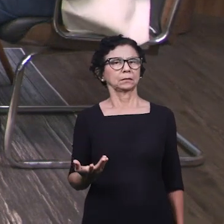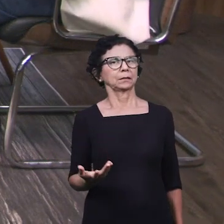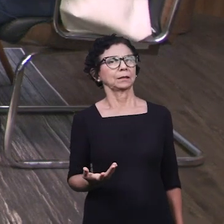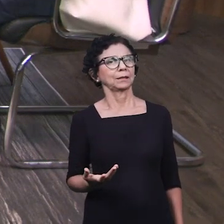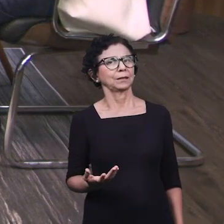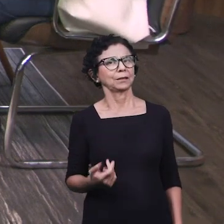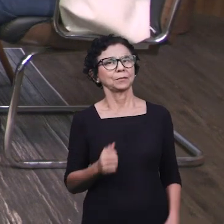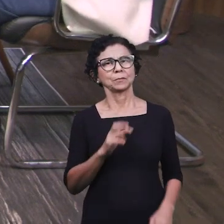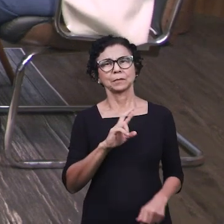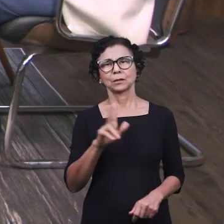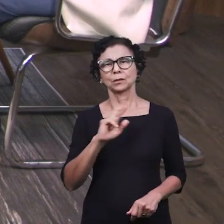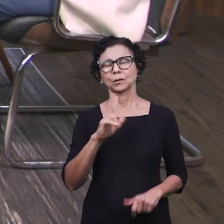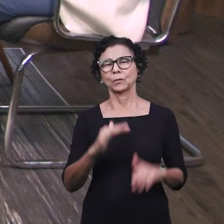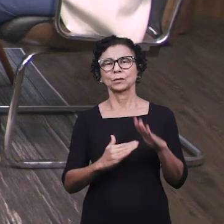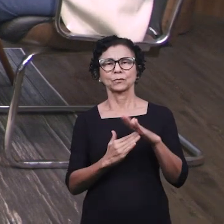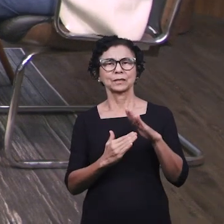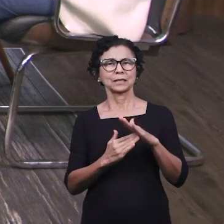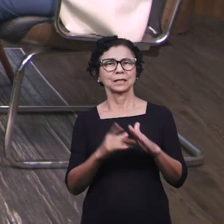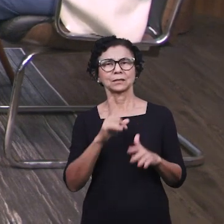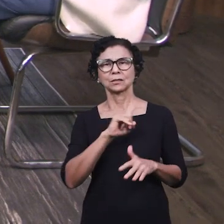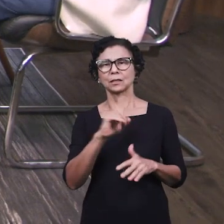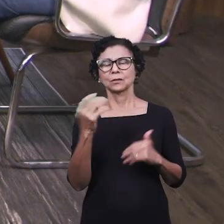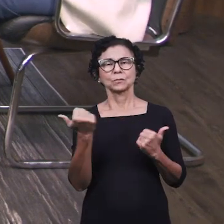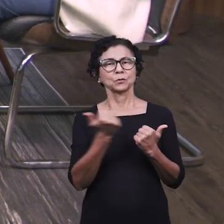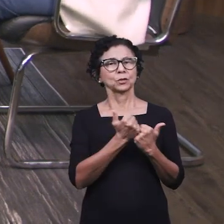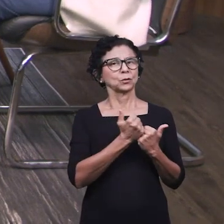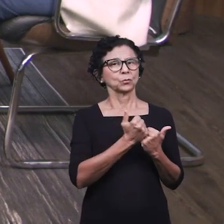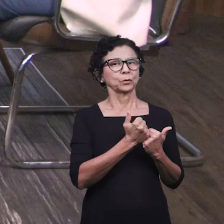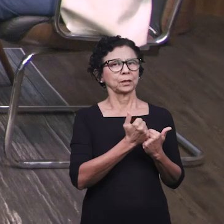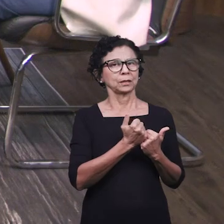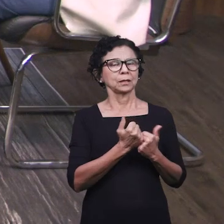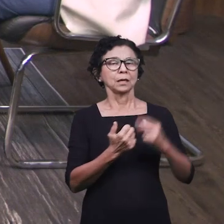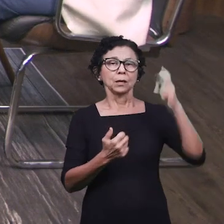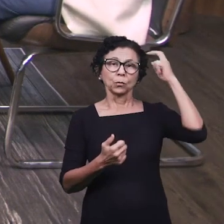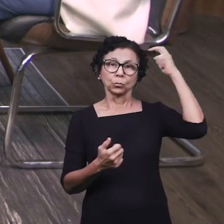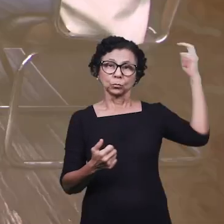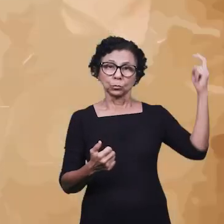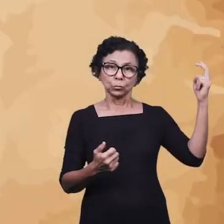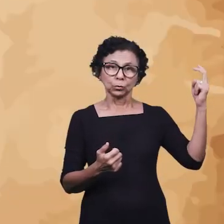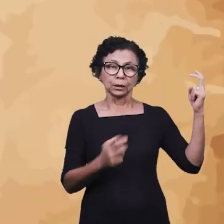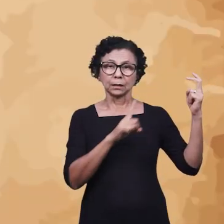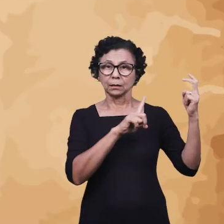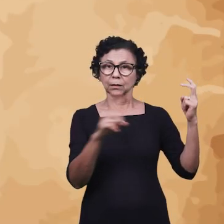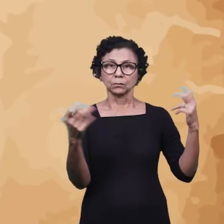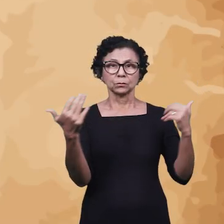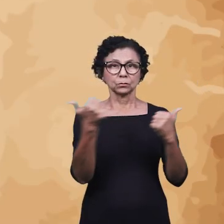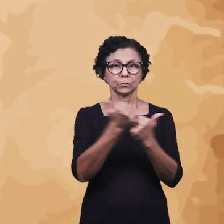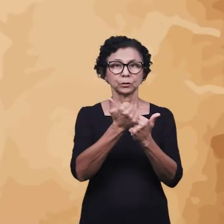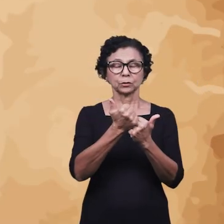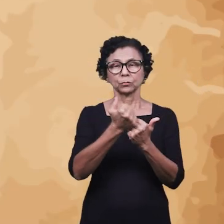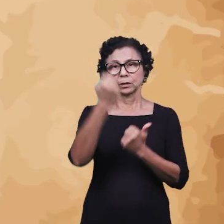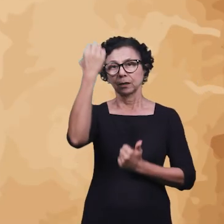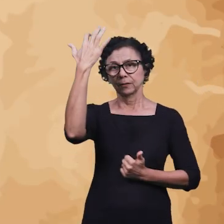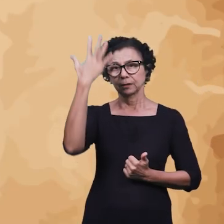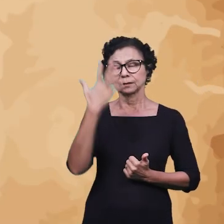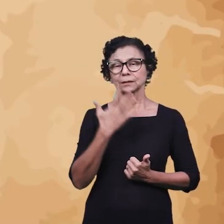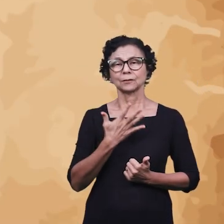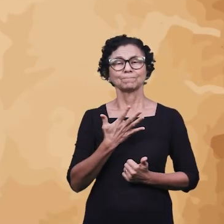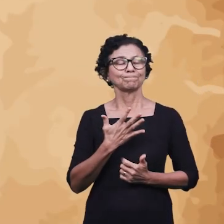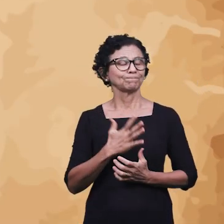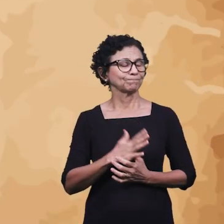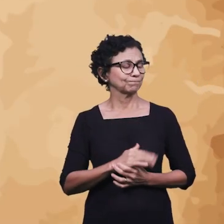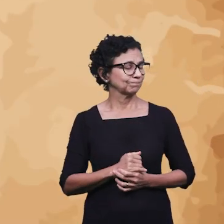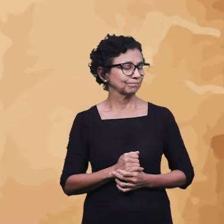Mas isso não substitui a revelação para o momento que nós estamos vivendo. Porque é aquilo que o olho não